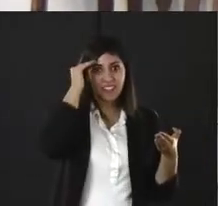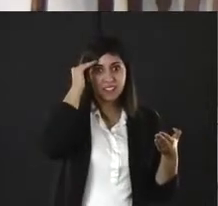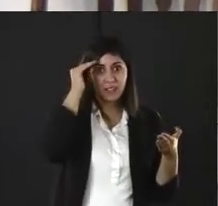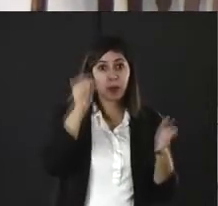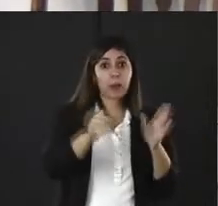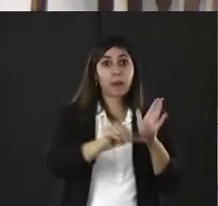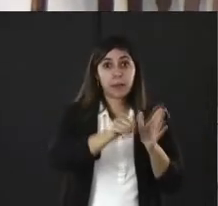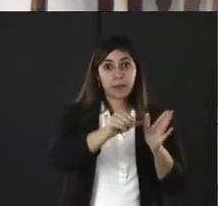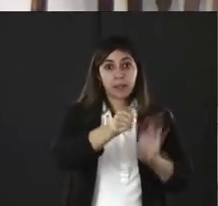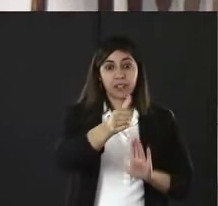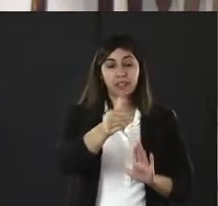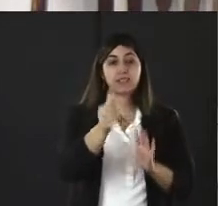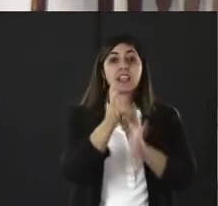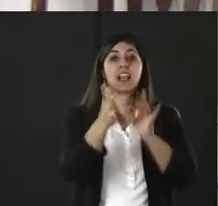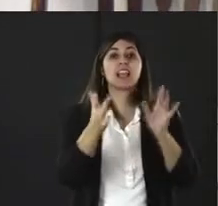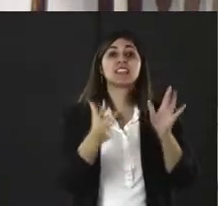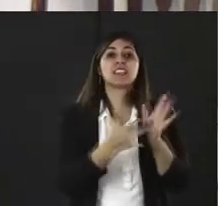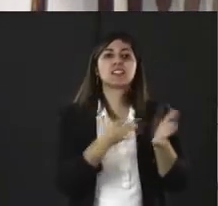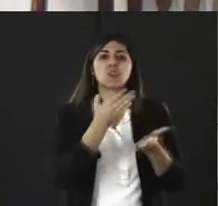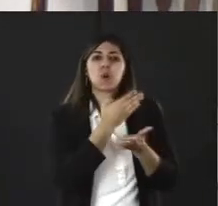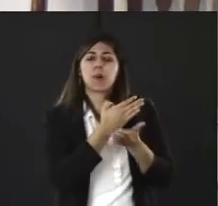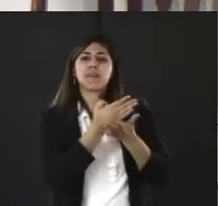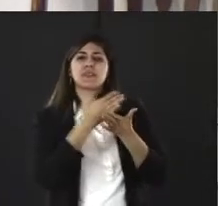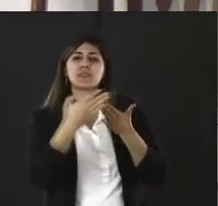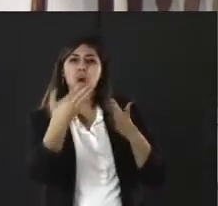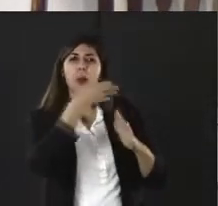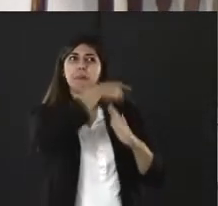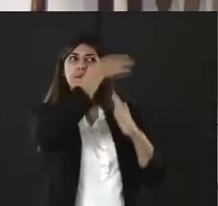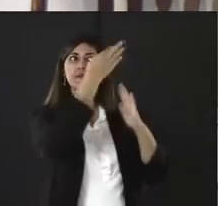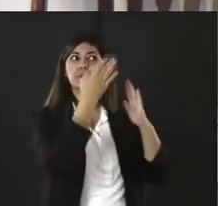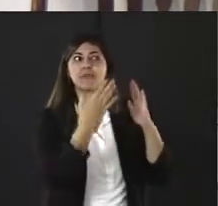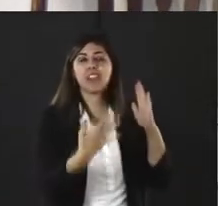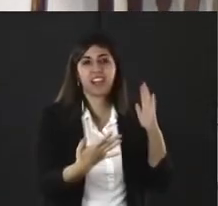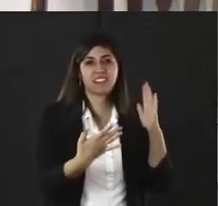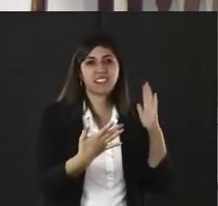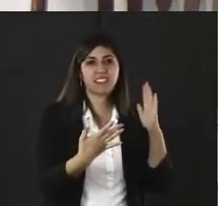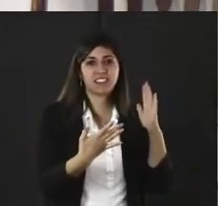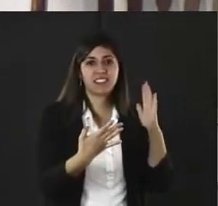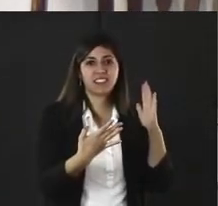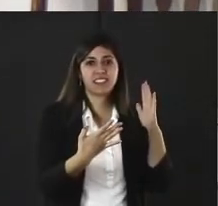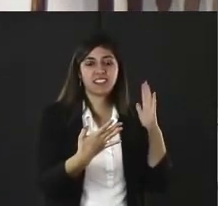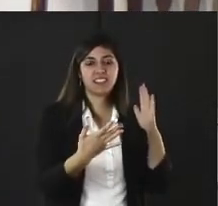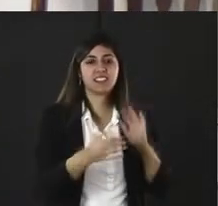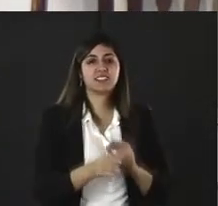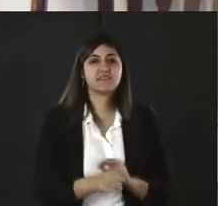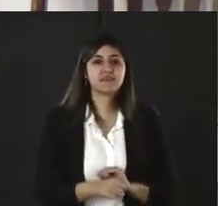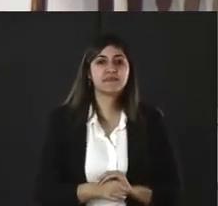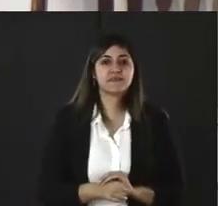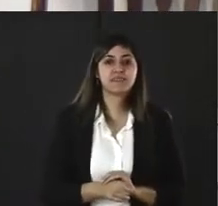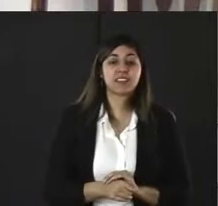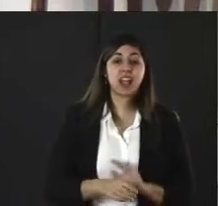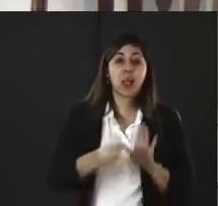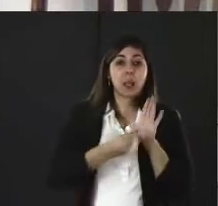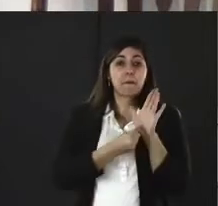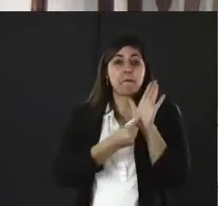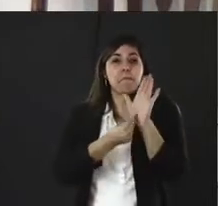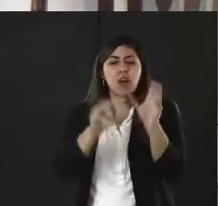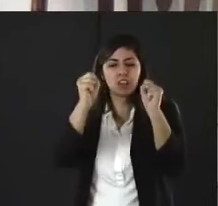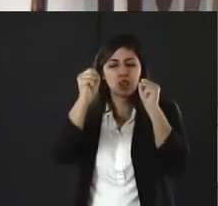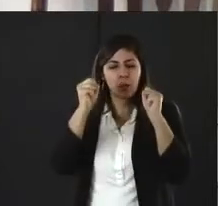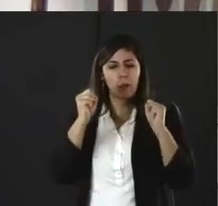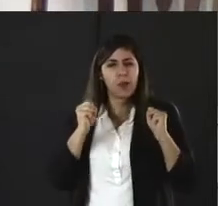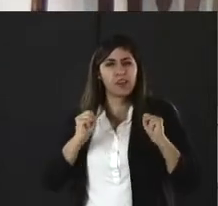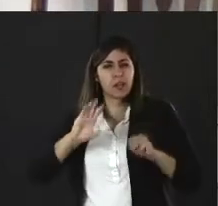é que jesus deu início ao seu sinais com um ato uma ação que evidencia um